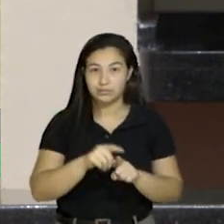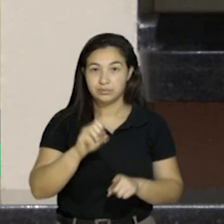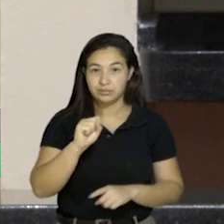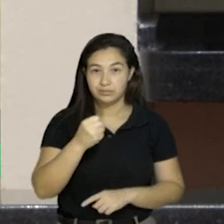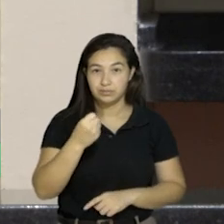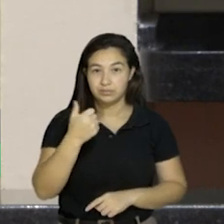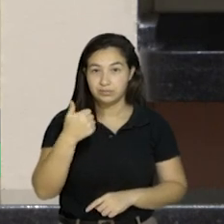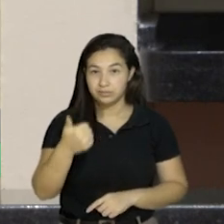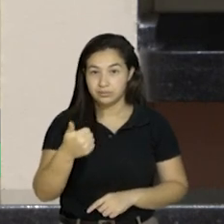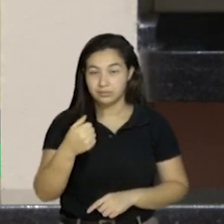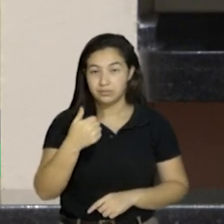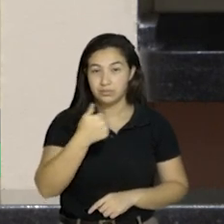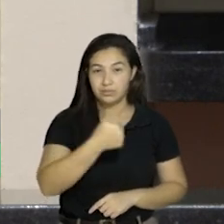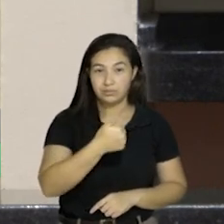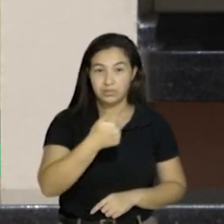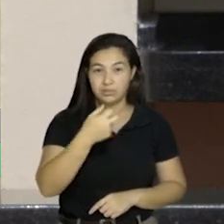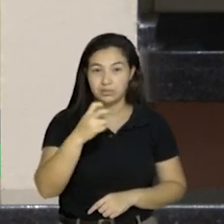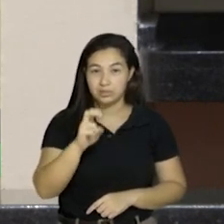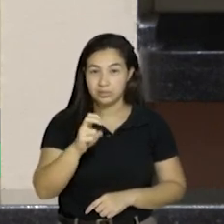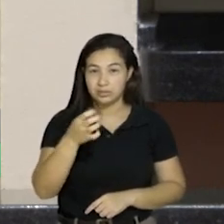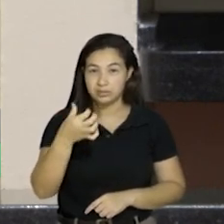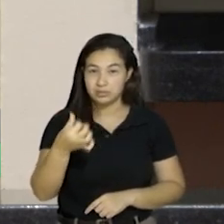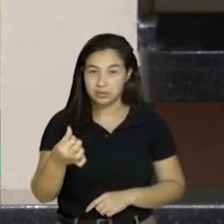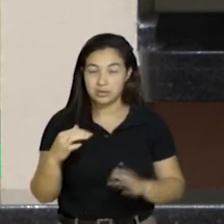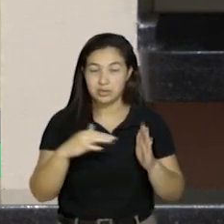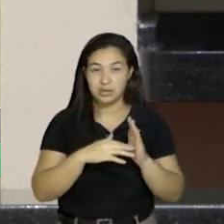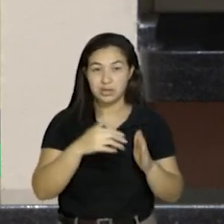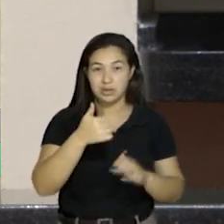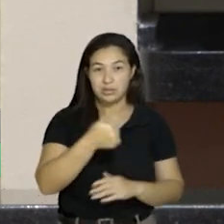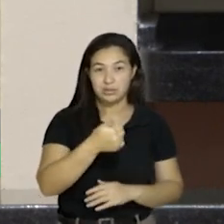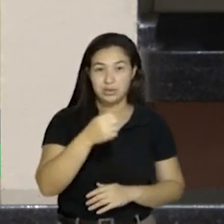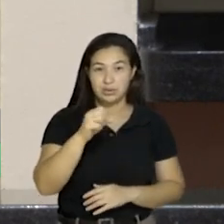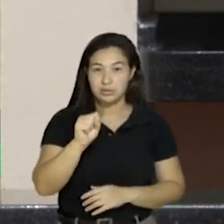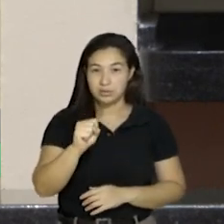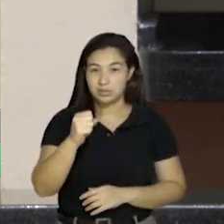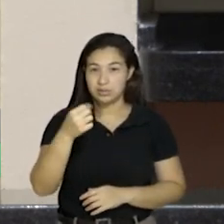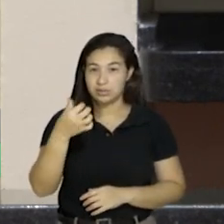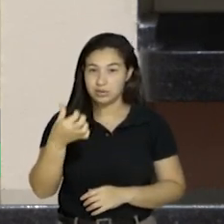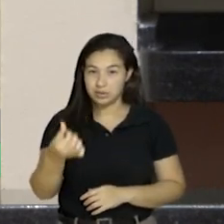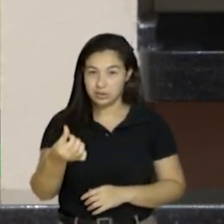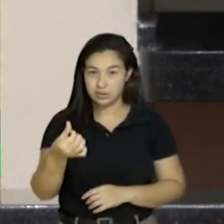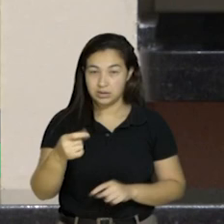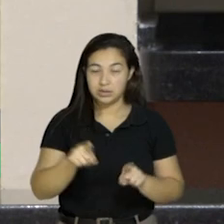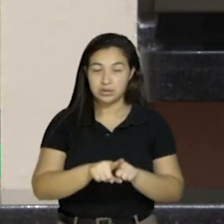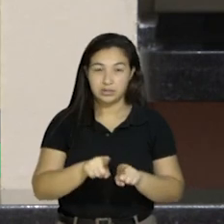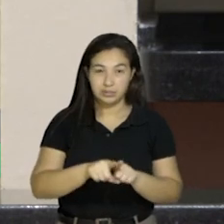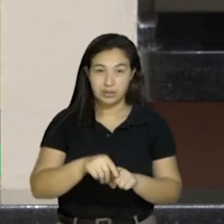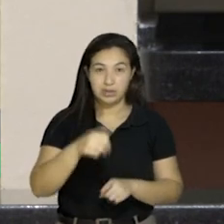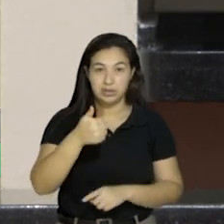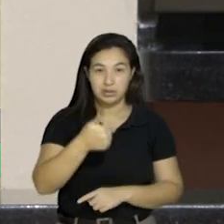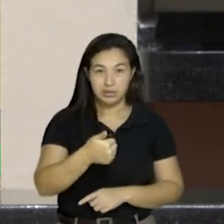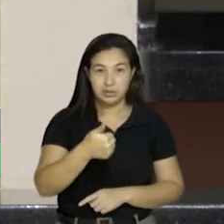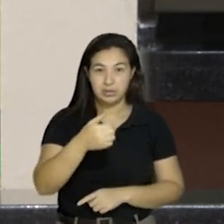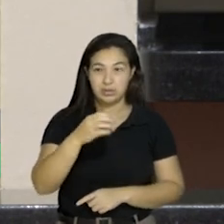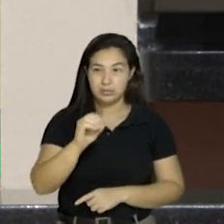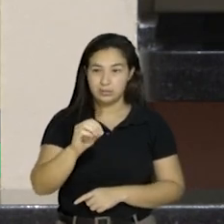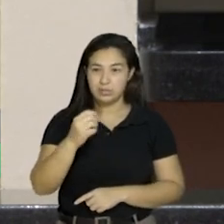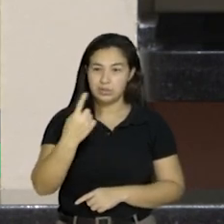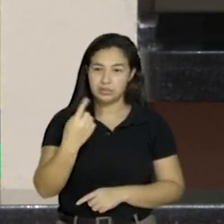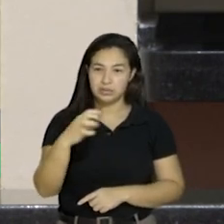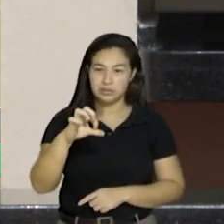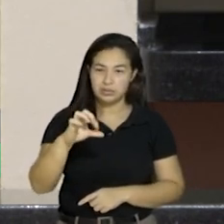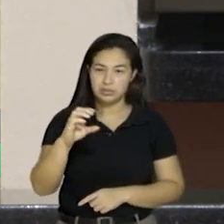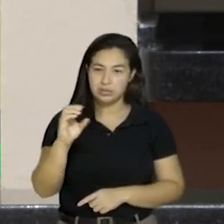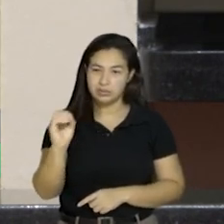requerimentos 1156 a 1186 e 1190 a